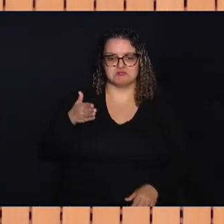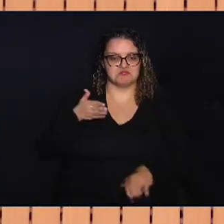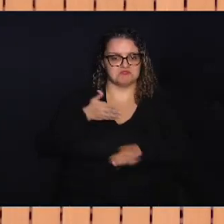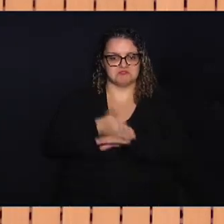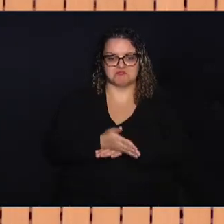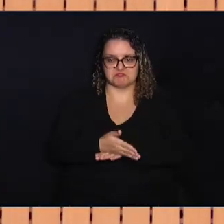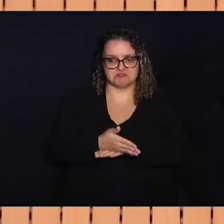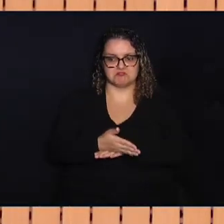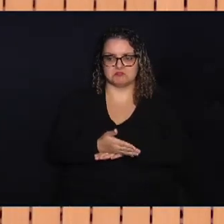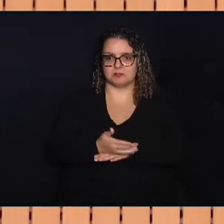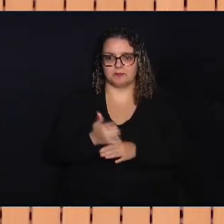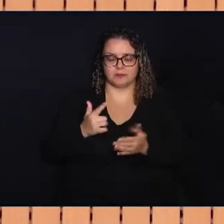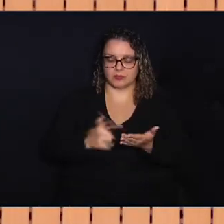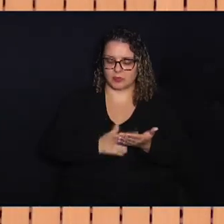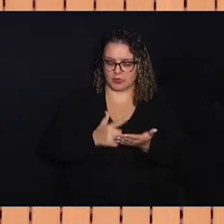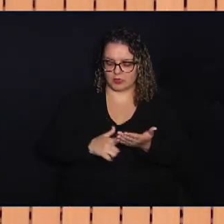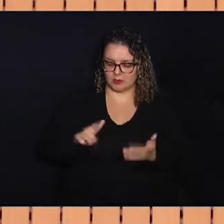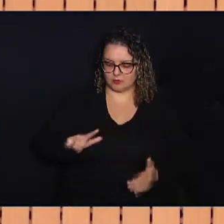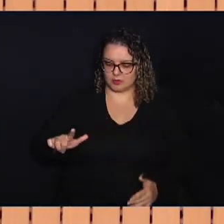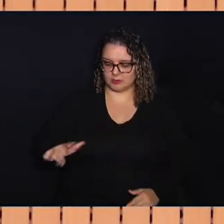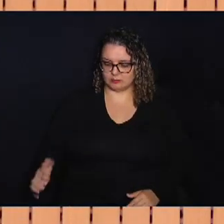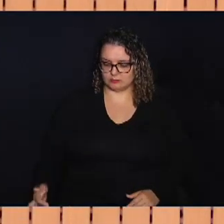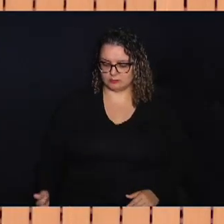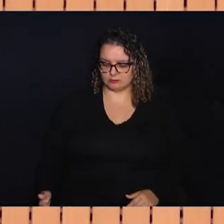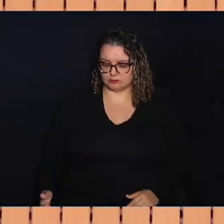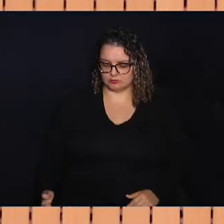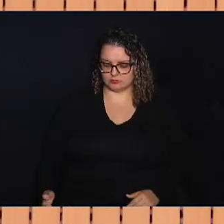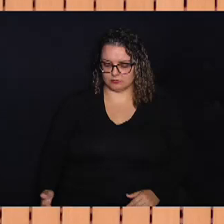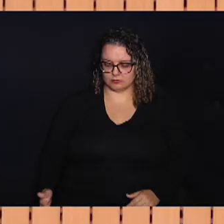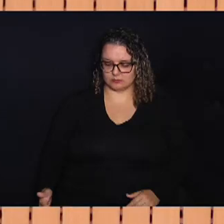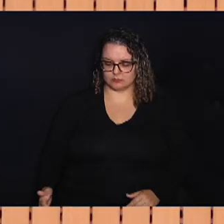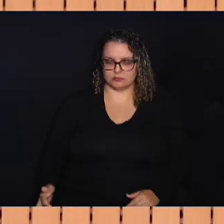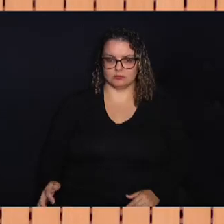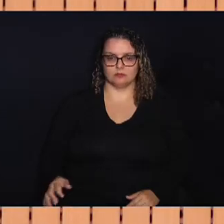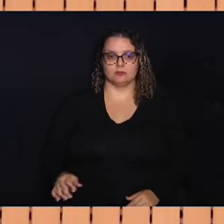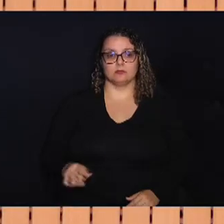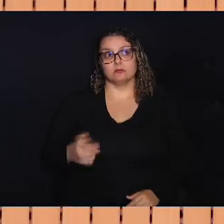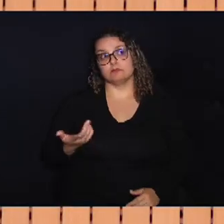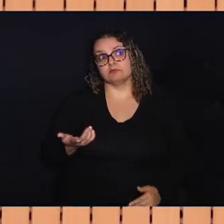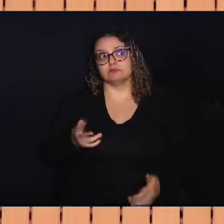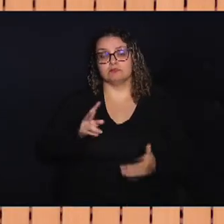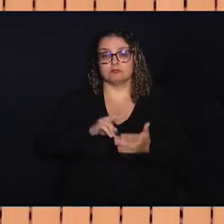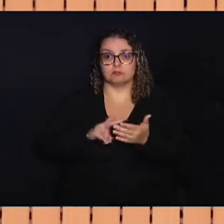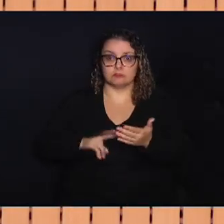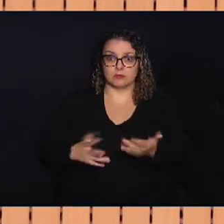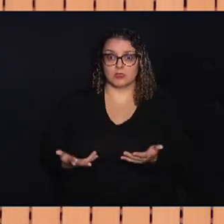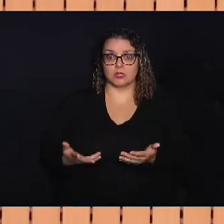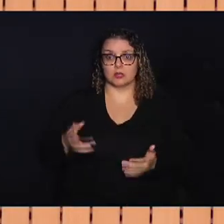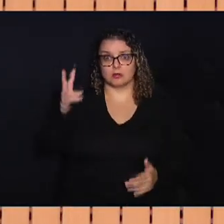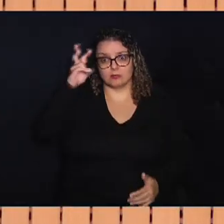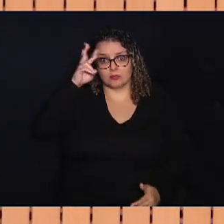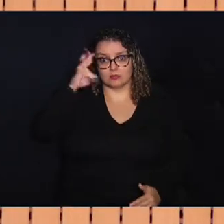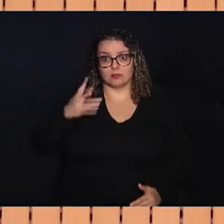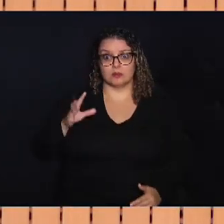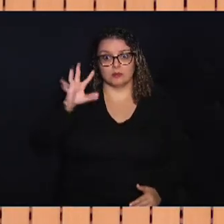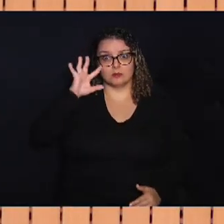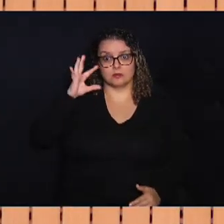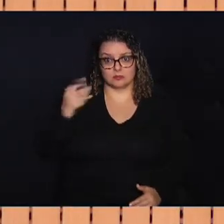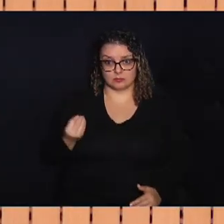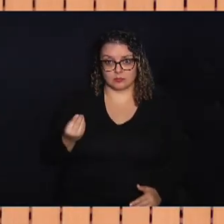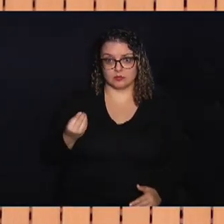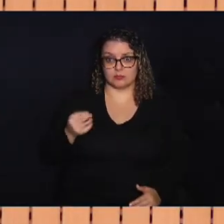uma literatura que não fosse uma literatura remetendo aos conhecimentos